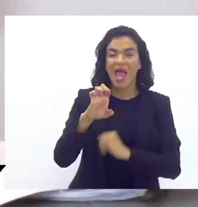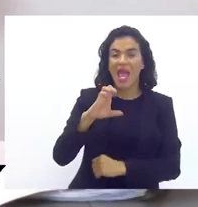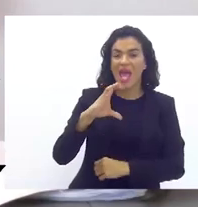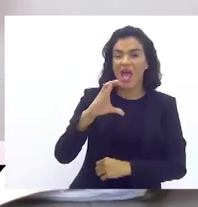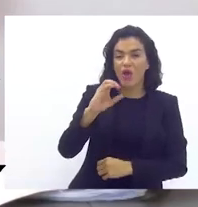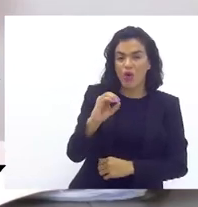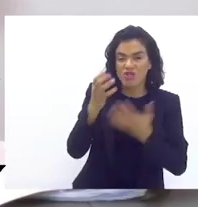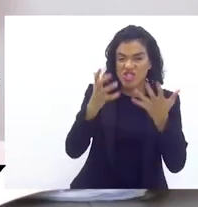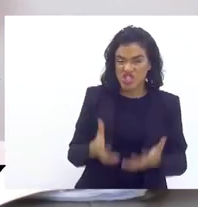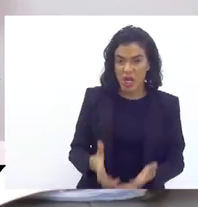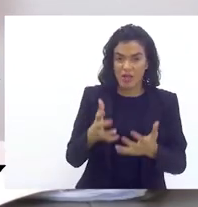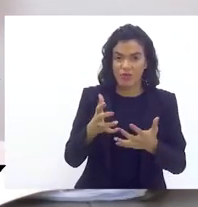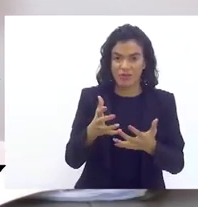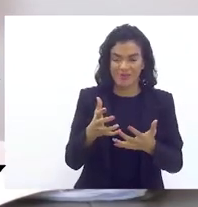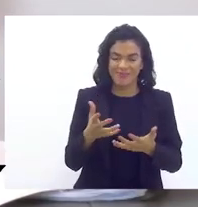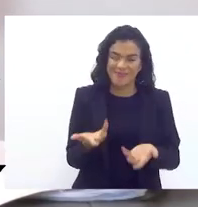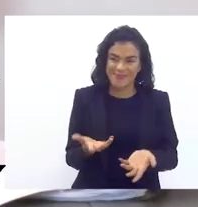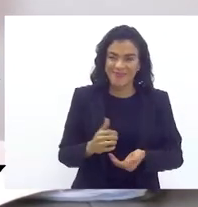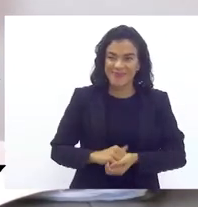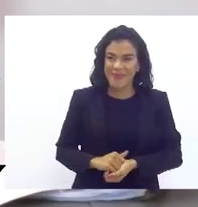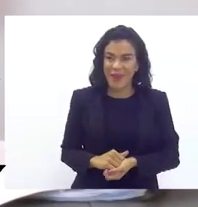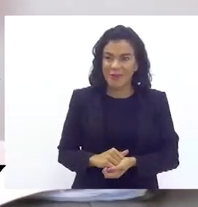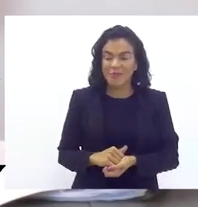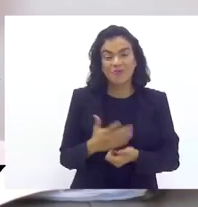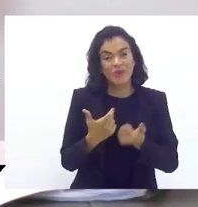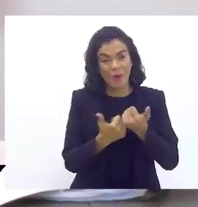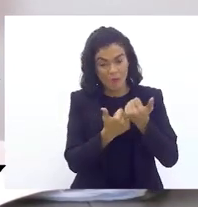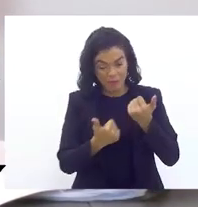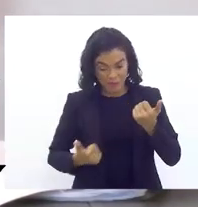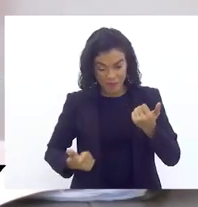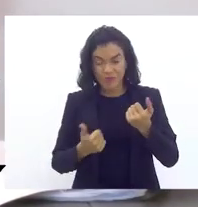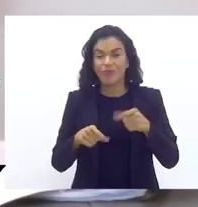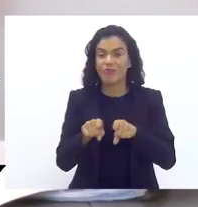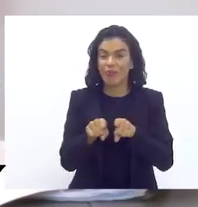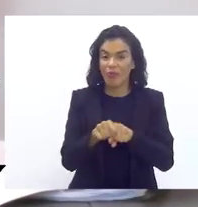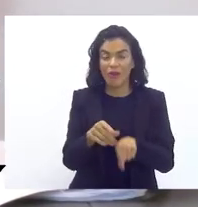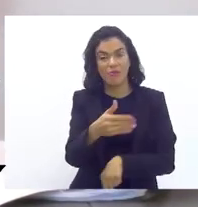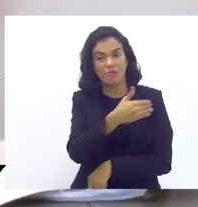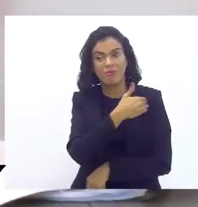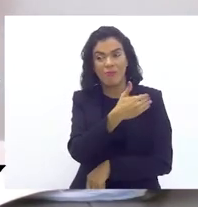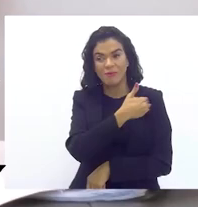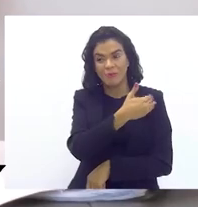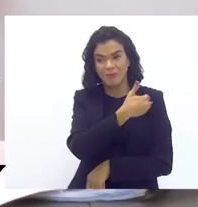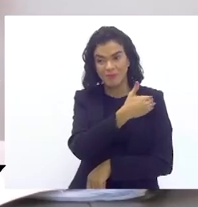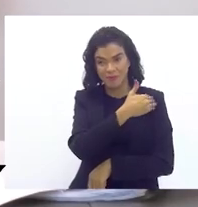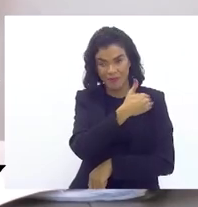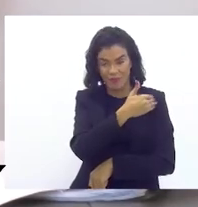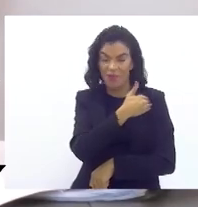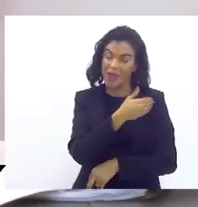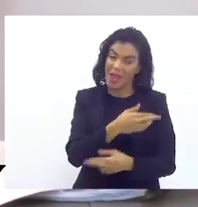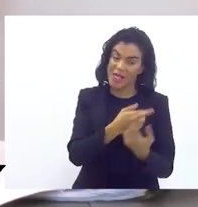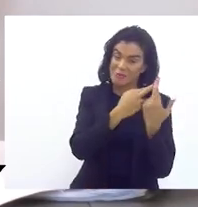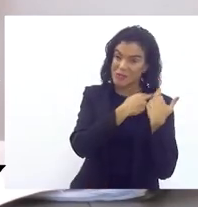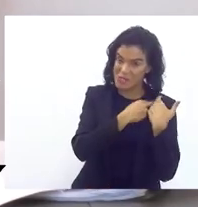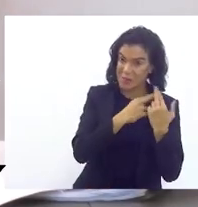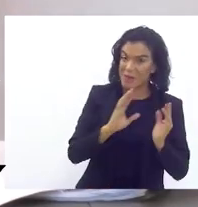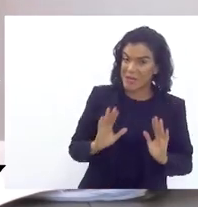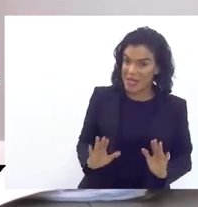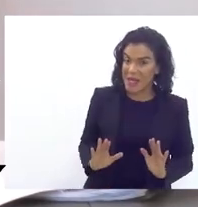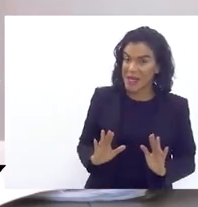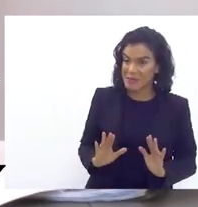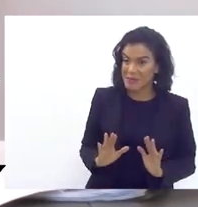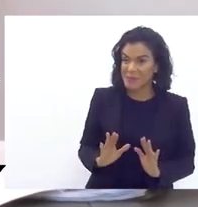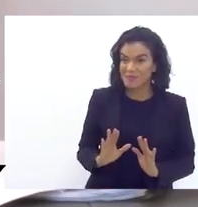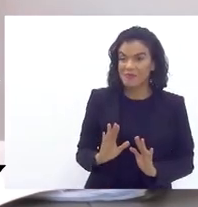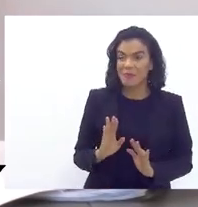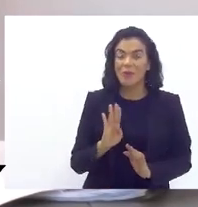acabou então Assessoria é também para pegar essas tarefas menos mais